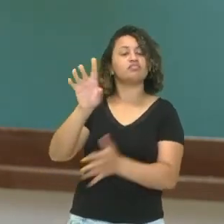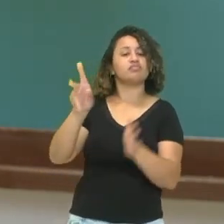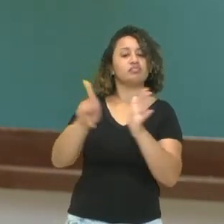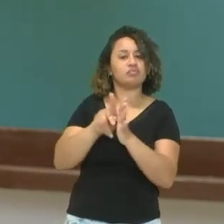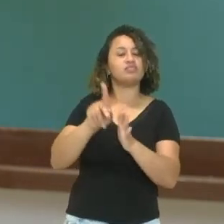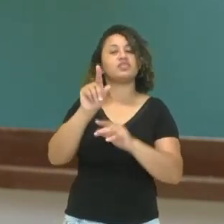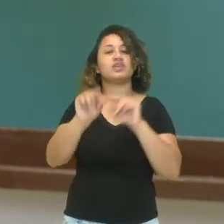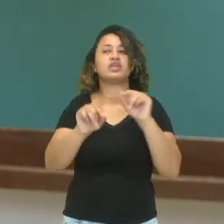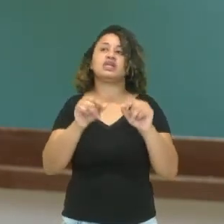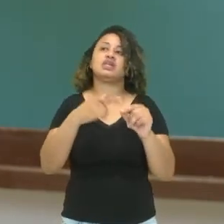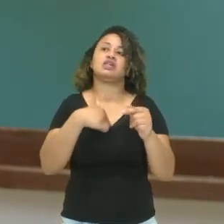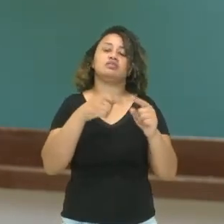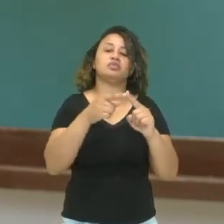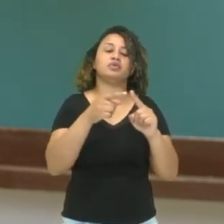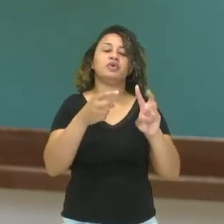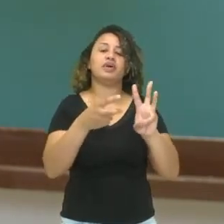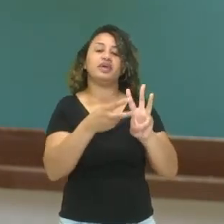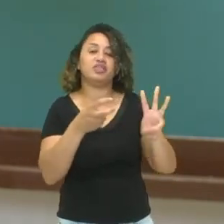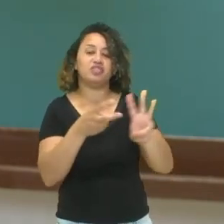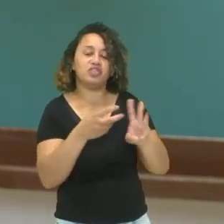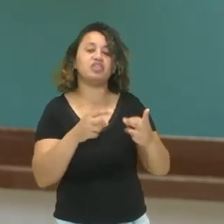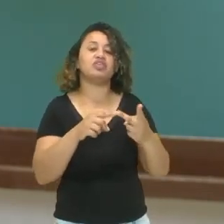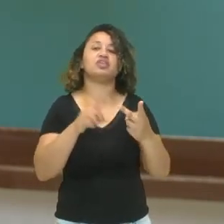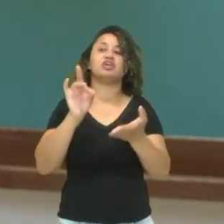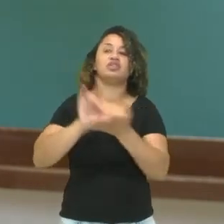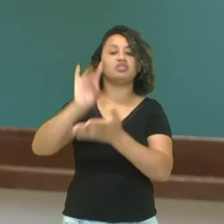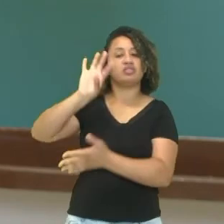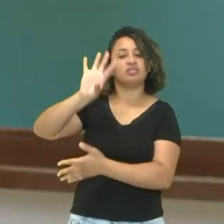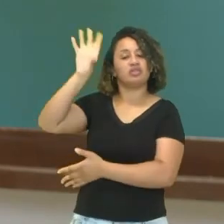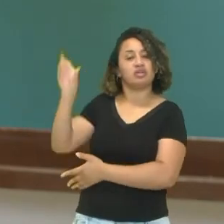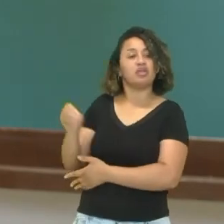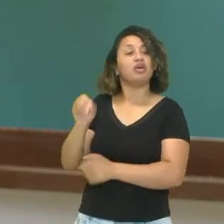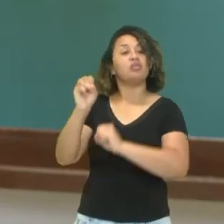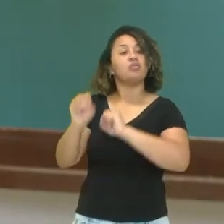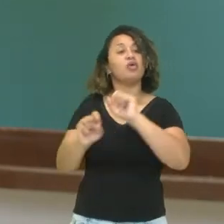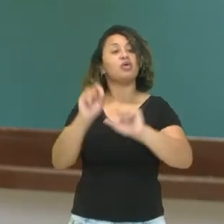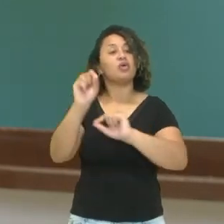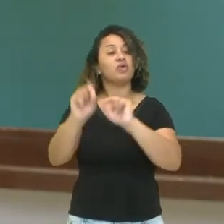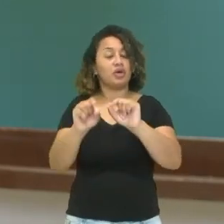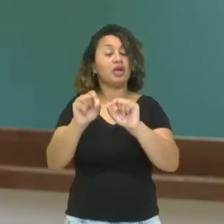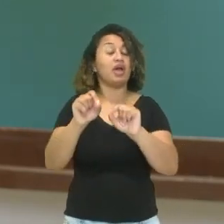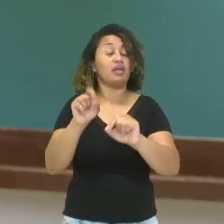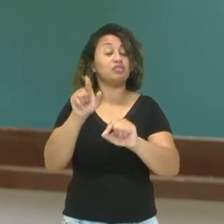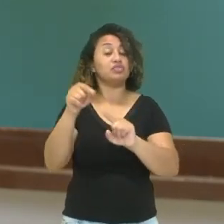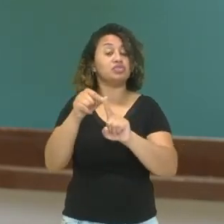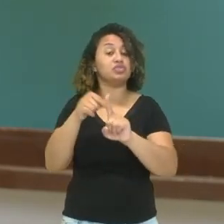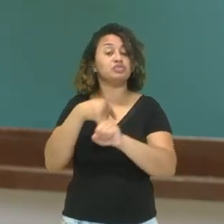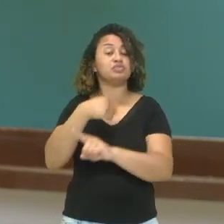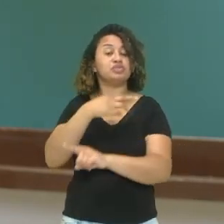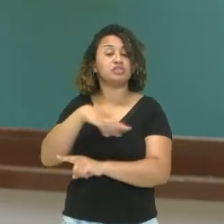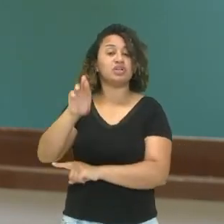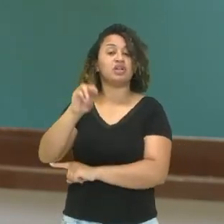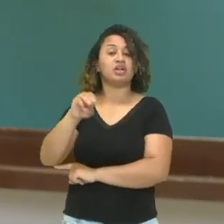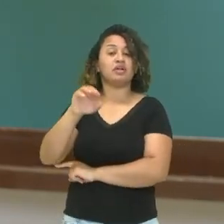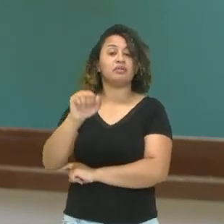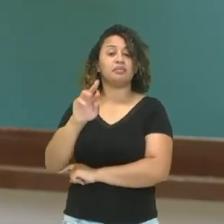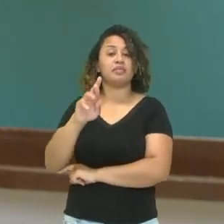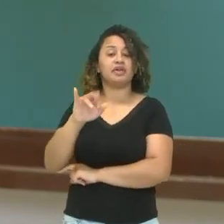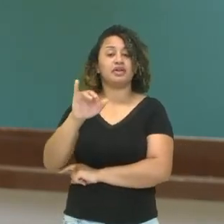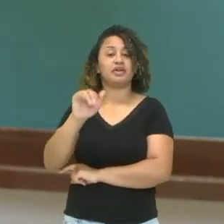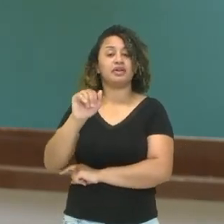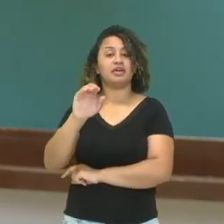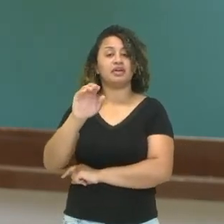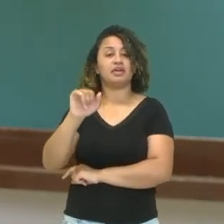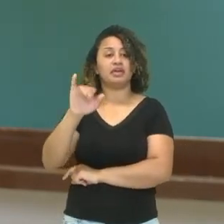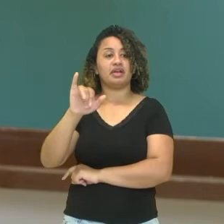como a indígena, como a de matriz africana, podem ser chamadas de matriarcais. Já as religiões monoteístas, como